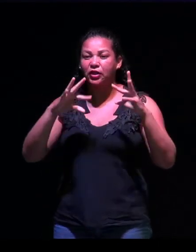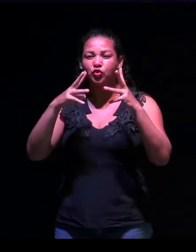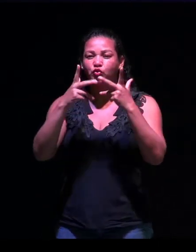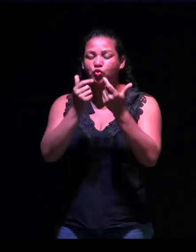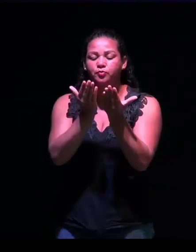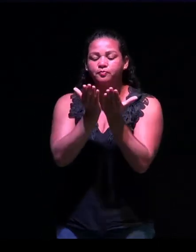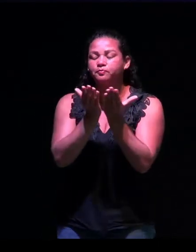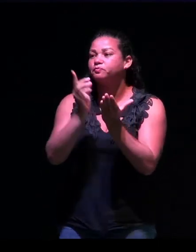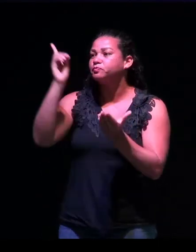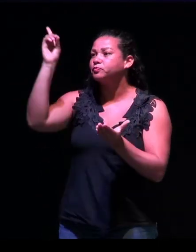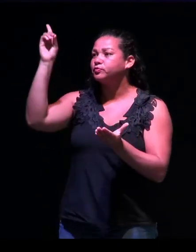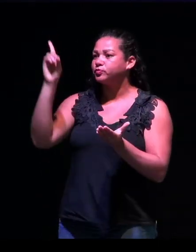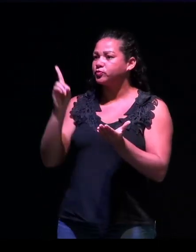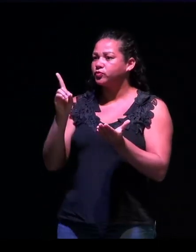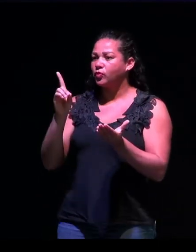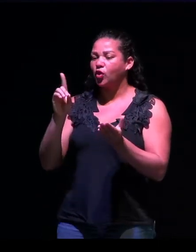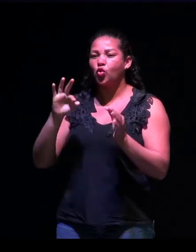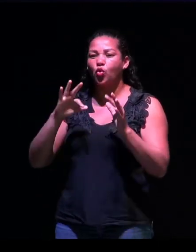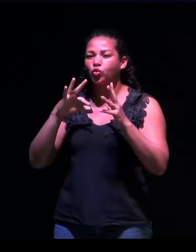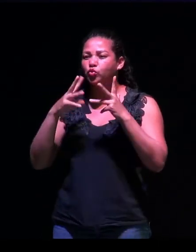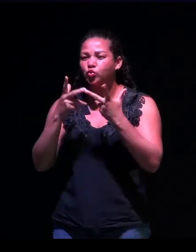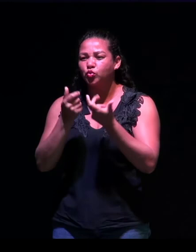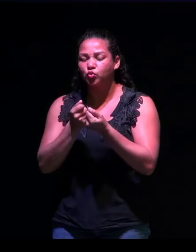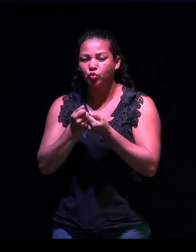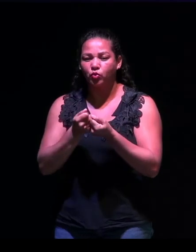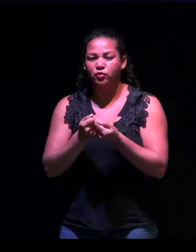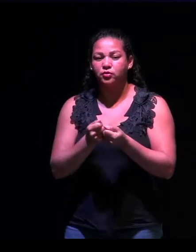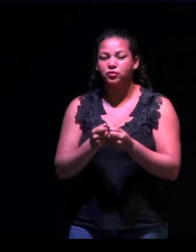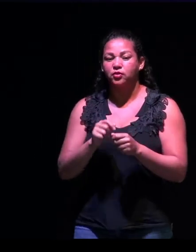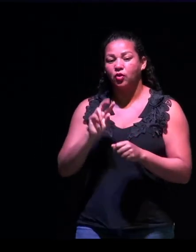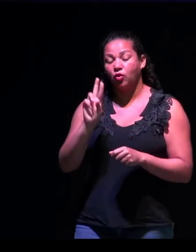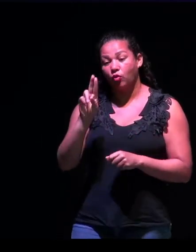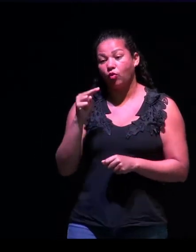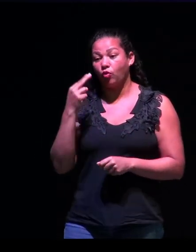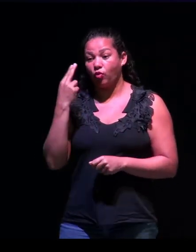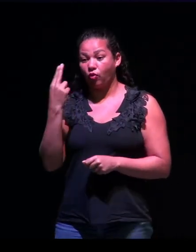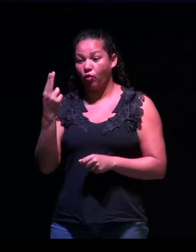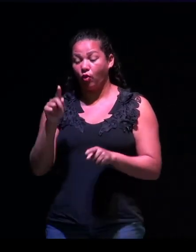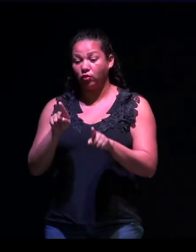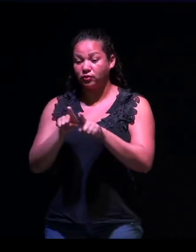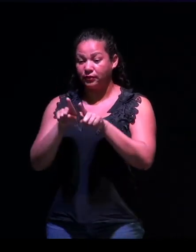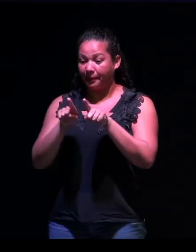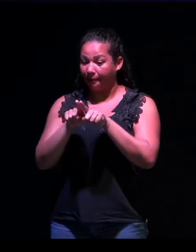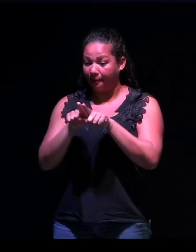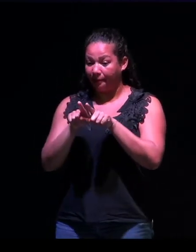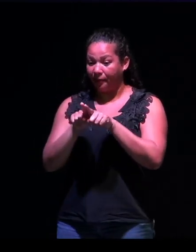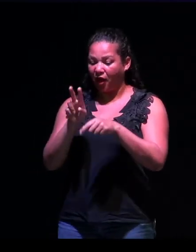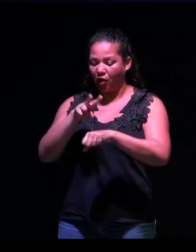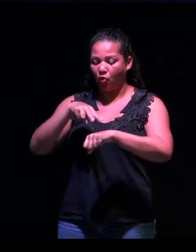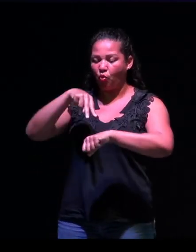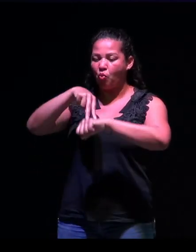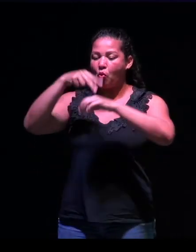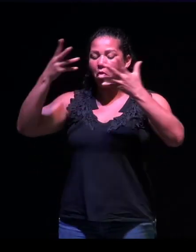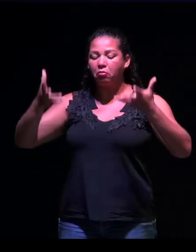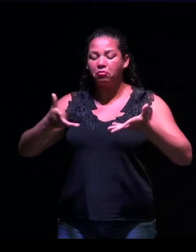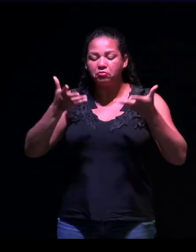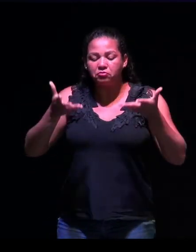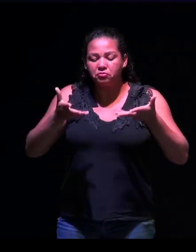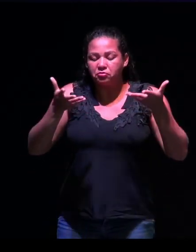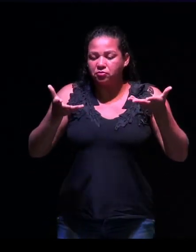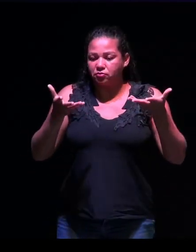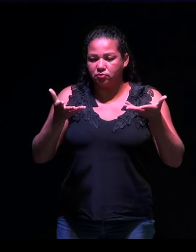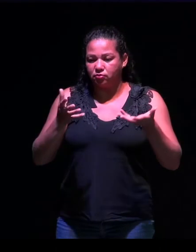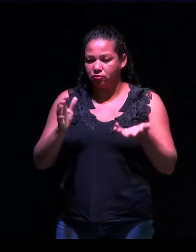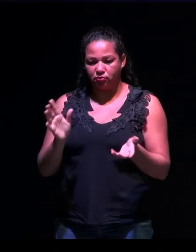levanta contra tudo o que se chama Deus ou é objeto de culto, ao ponto de assentar-se no trono de